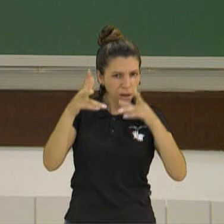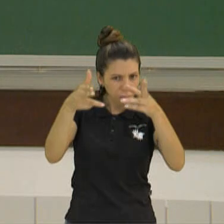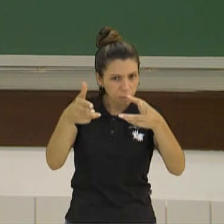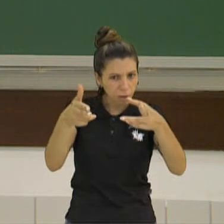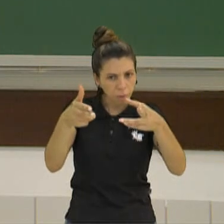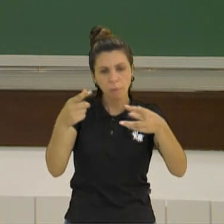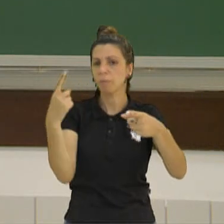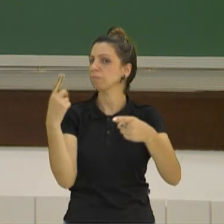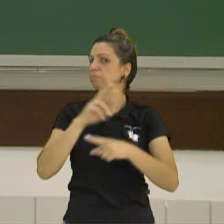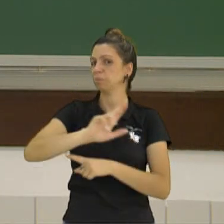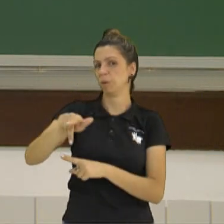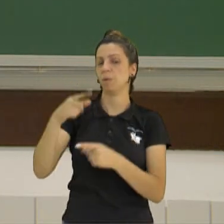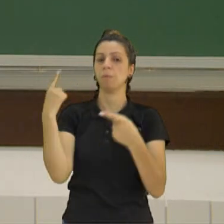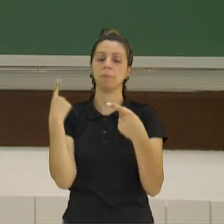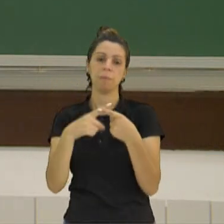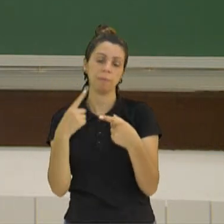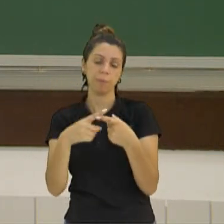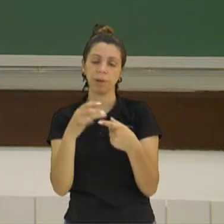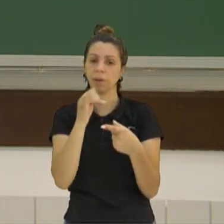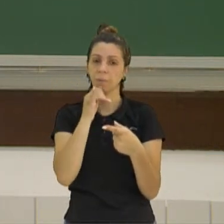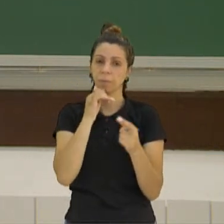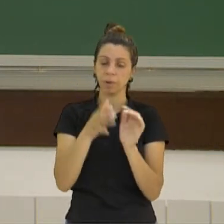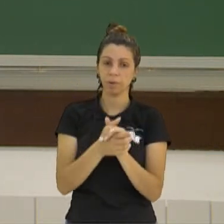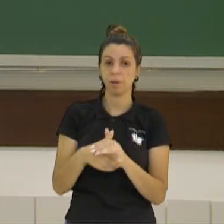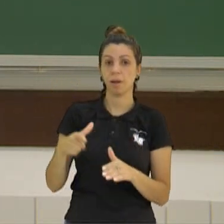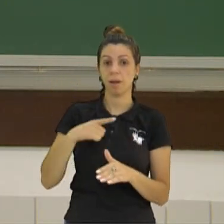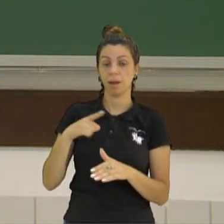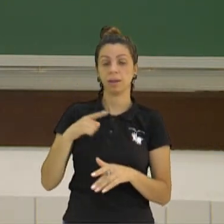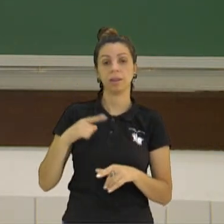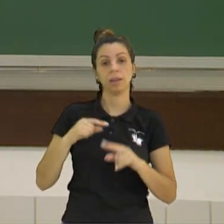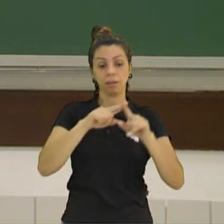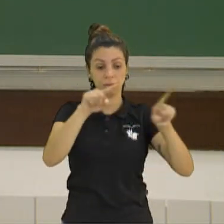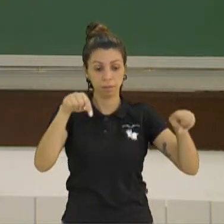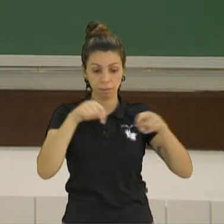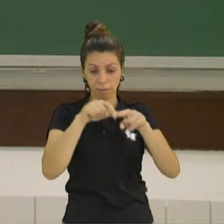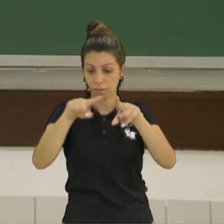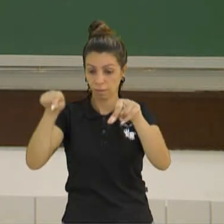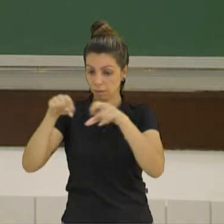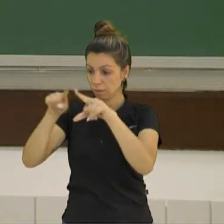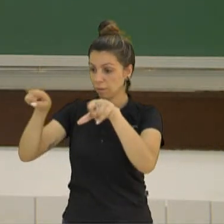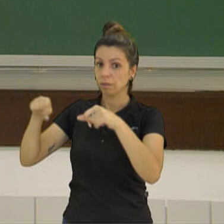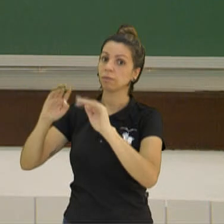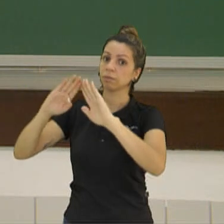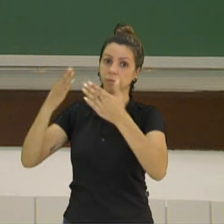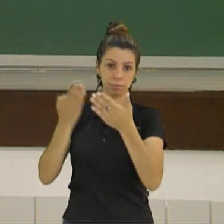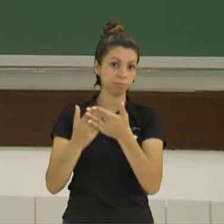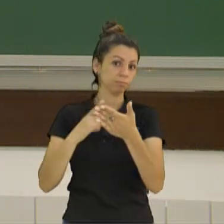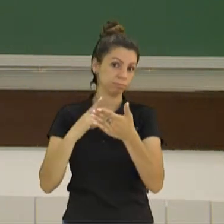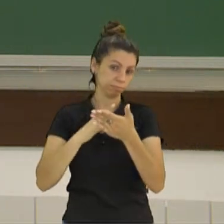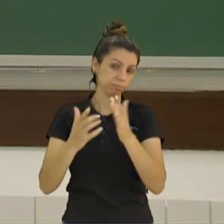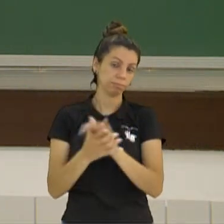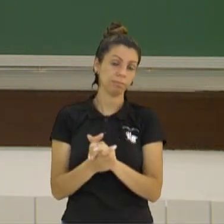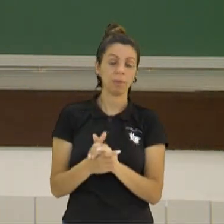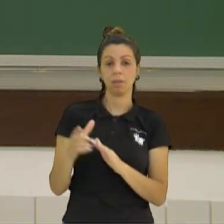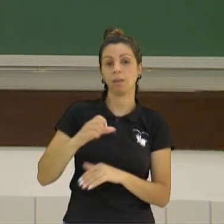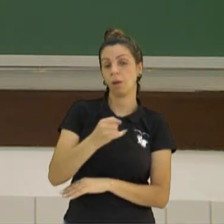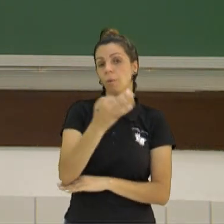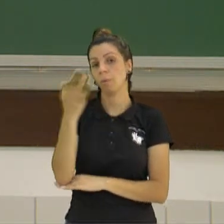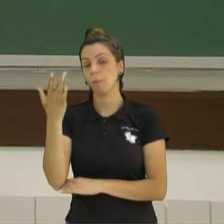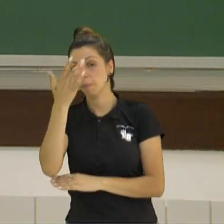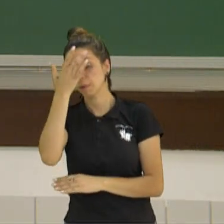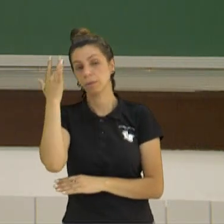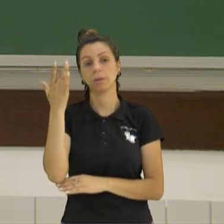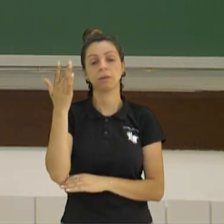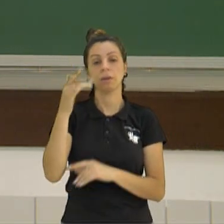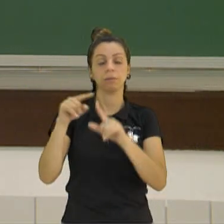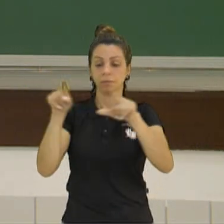Por quê? Porque em alguns lugares, né, aqui tem várias salas, né? Dentro da escola nós temos várias salas. Algumas salas têm mais janelas, outras salas têm